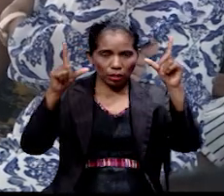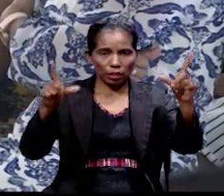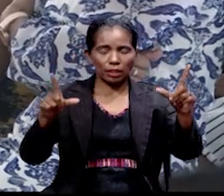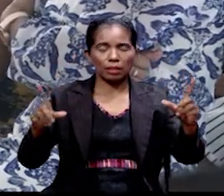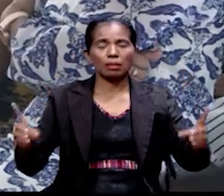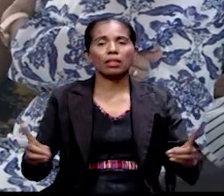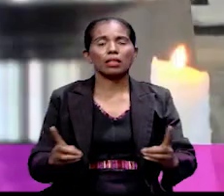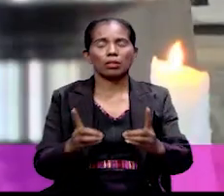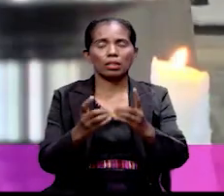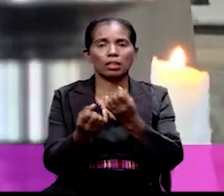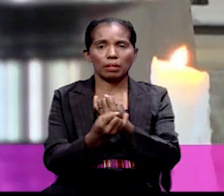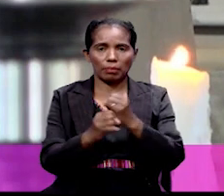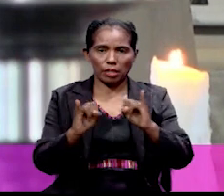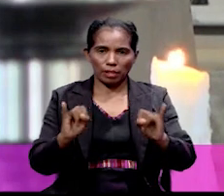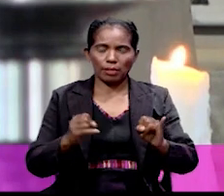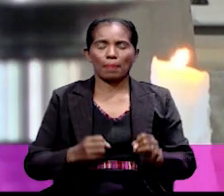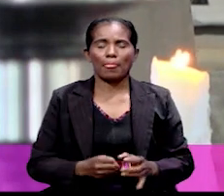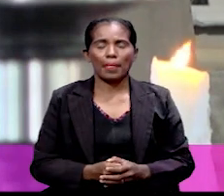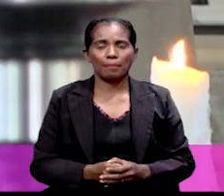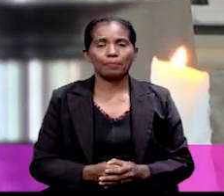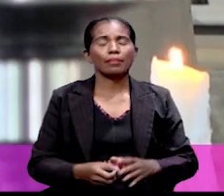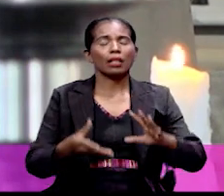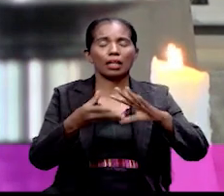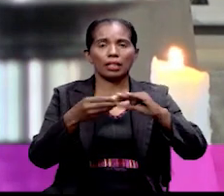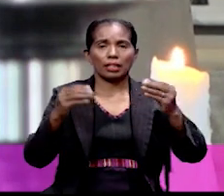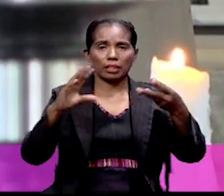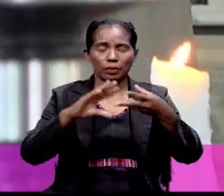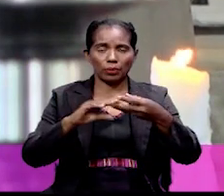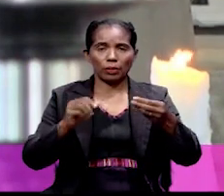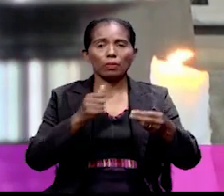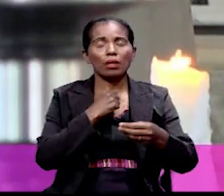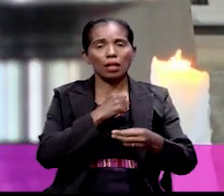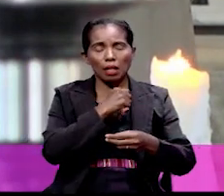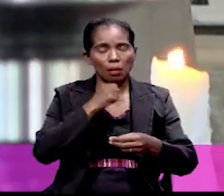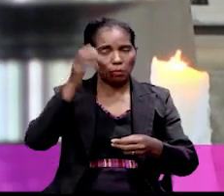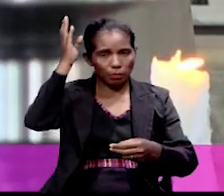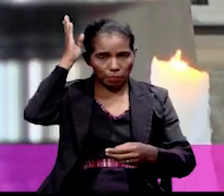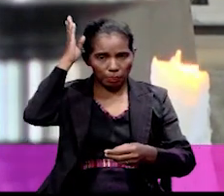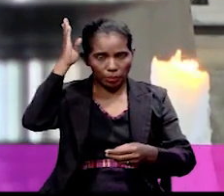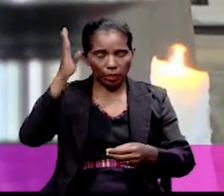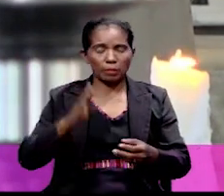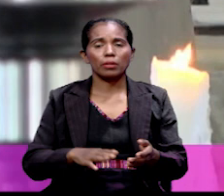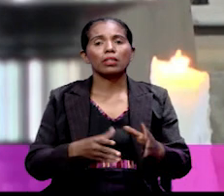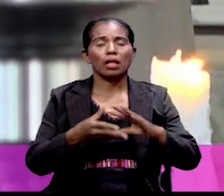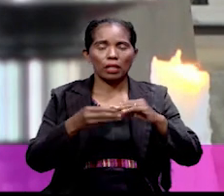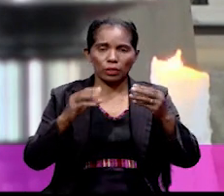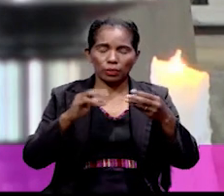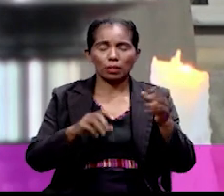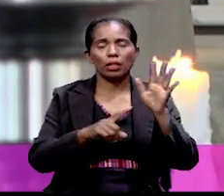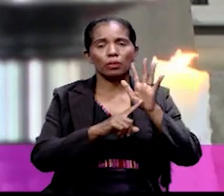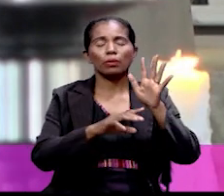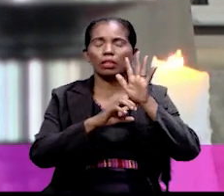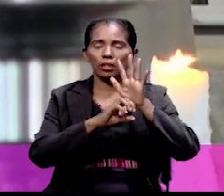Rasikan. Destino ou história de Dom Basílio Nascimento, a nessa protagonista exemplar, a